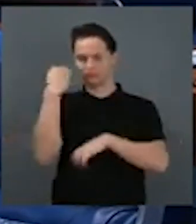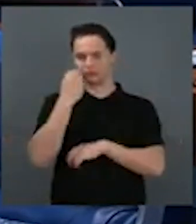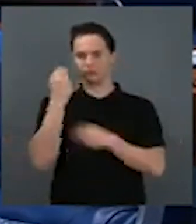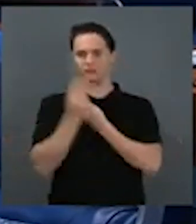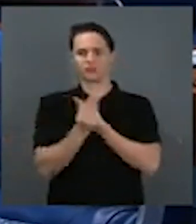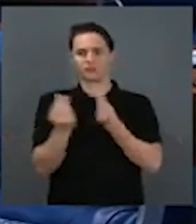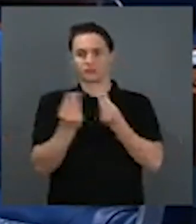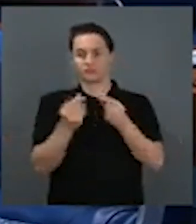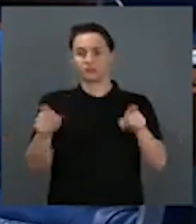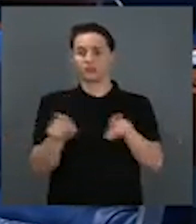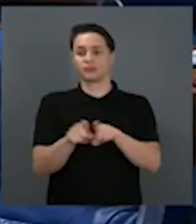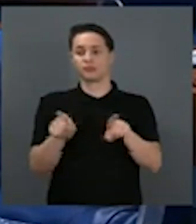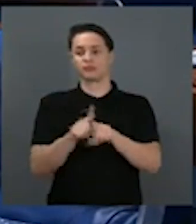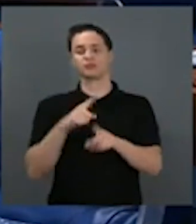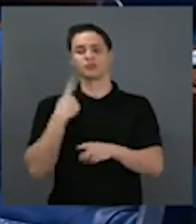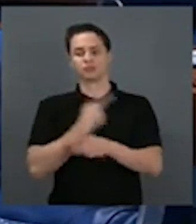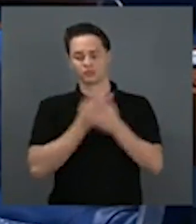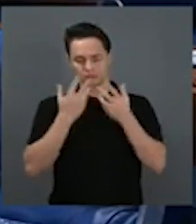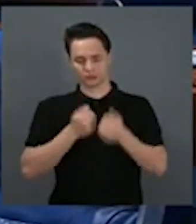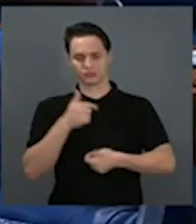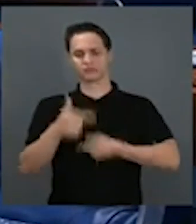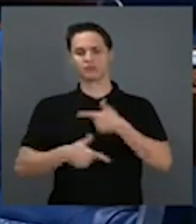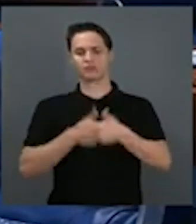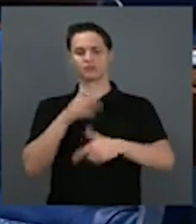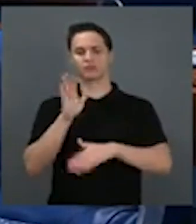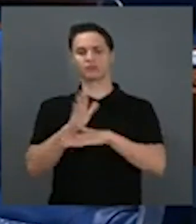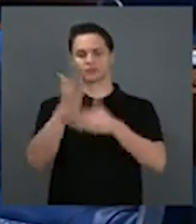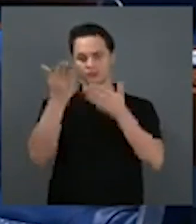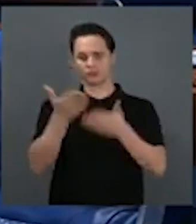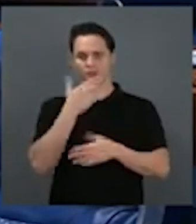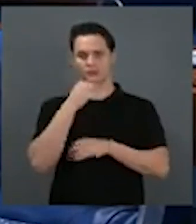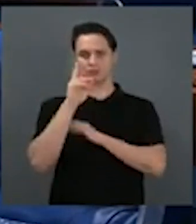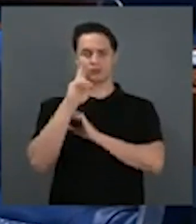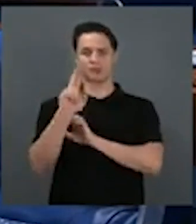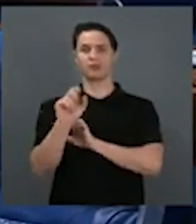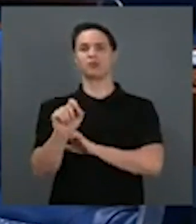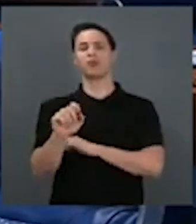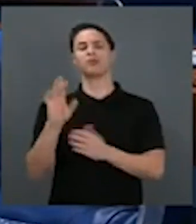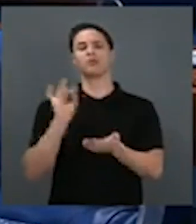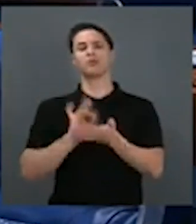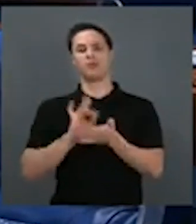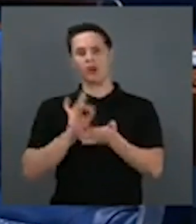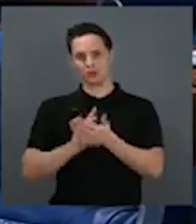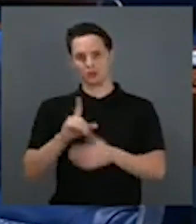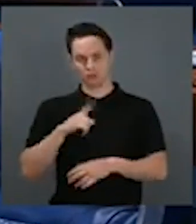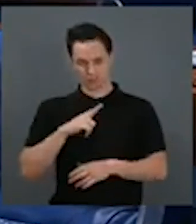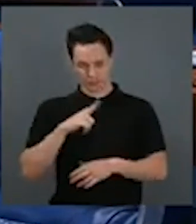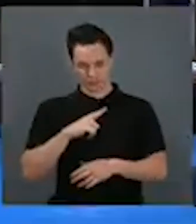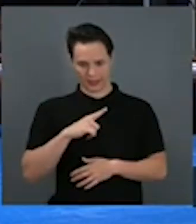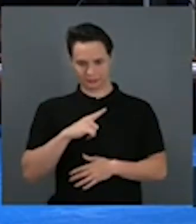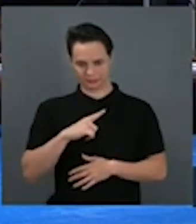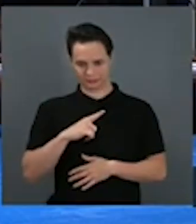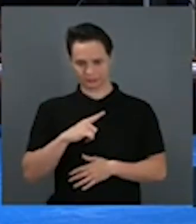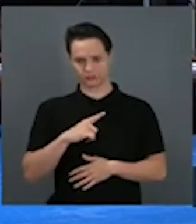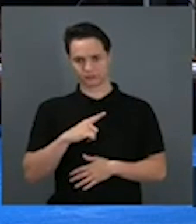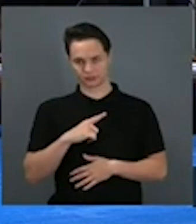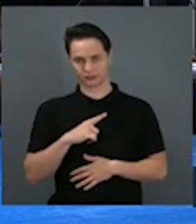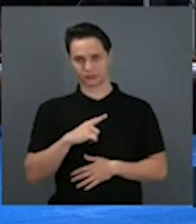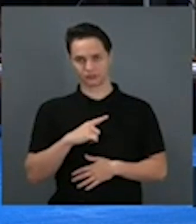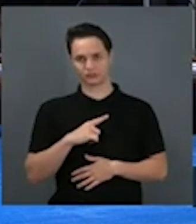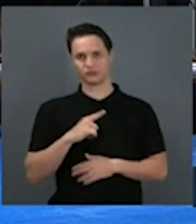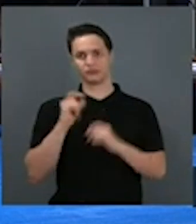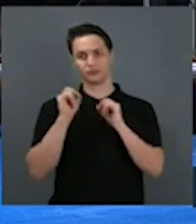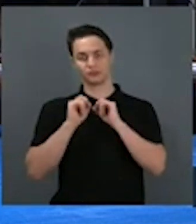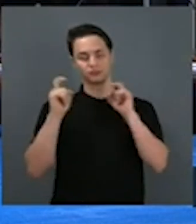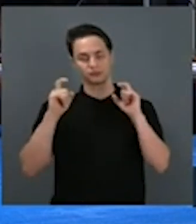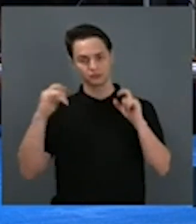sensibilidade, né? Nós vamos trabalhar em conjunto para oferecer a Vossa Excelência, senador Eduardo, realmente pontos